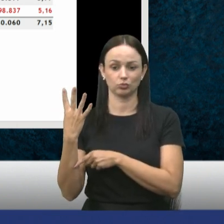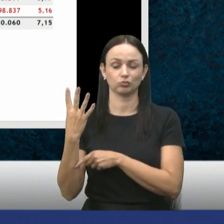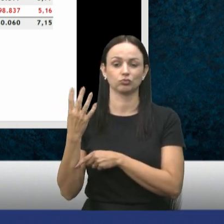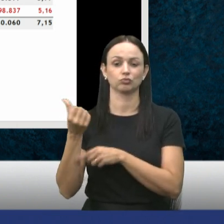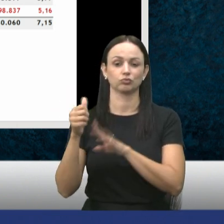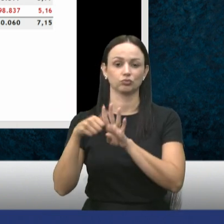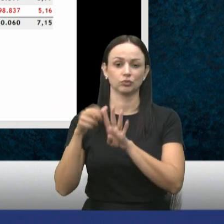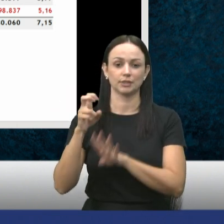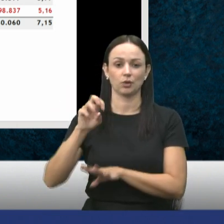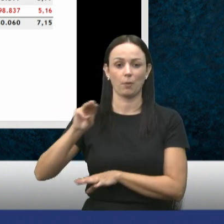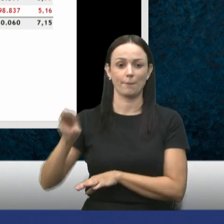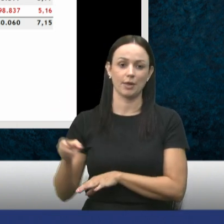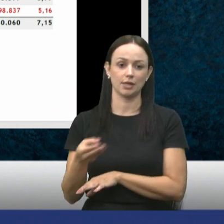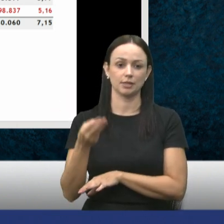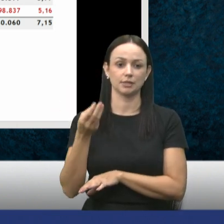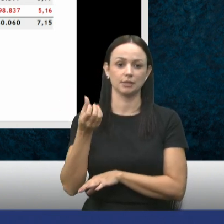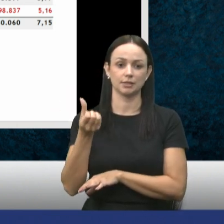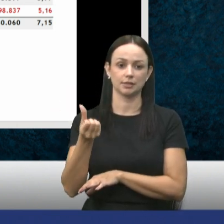receita de